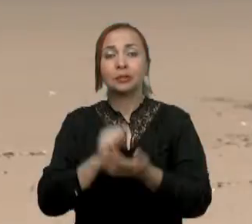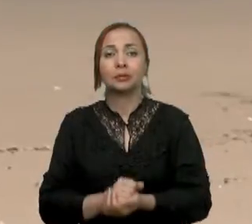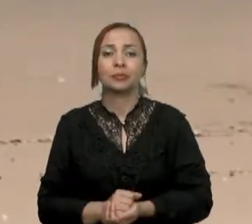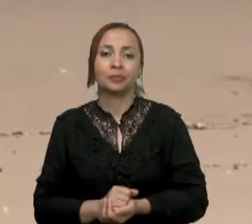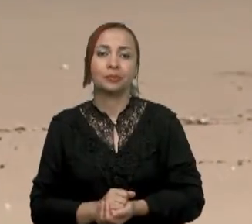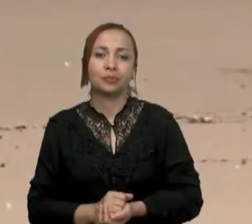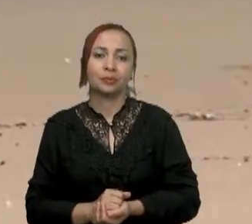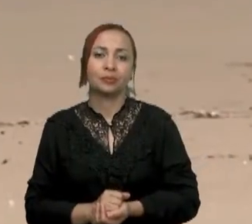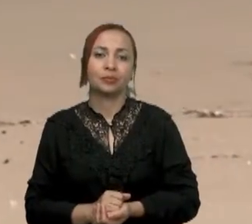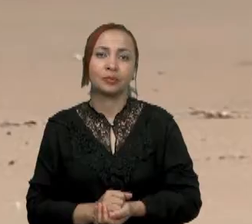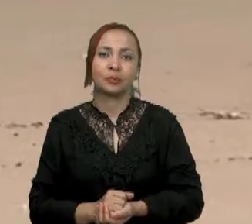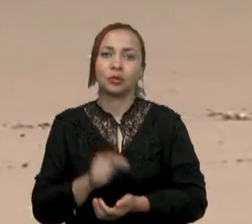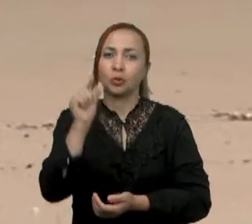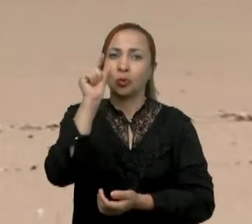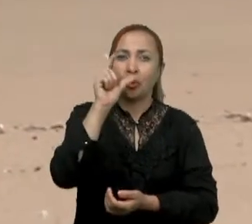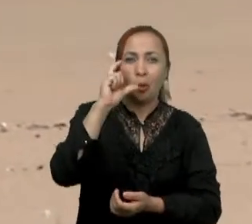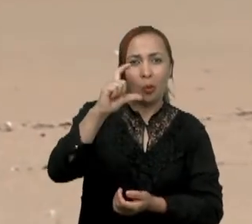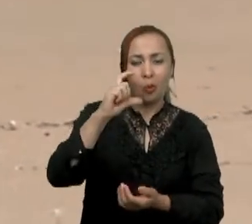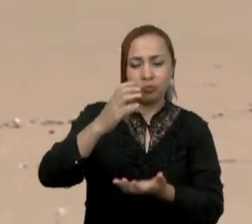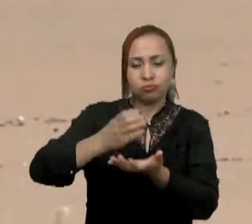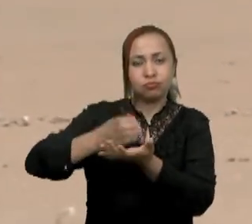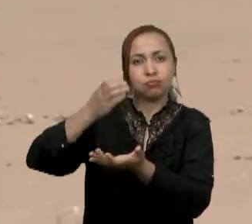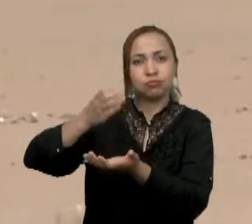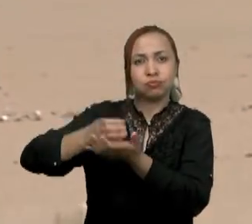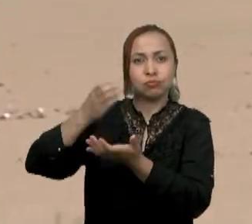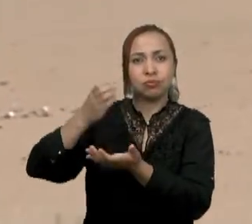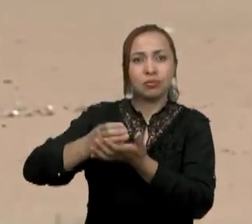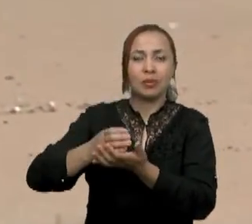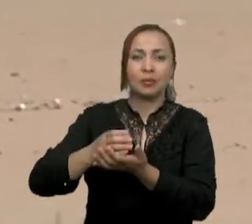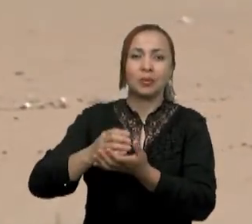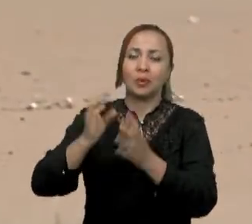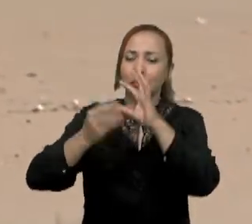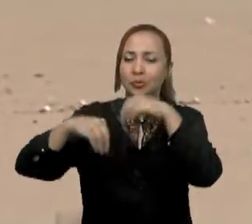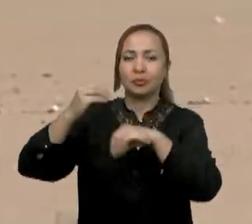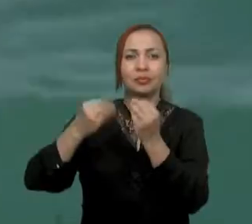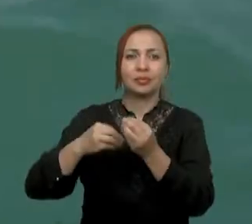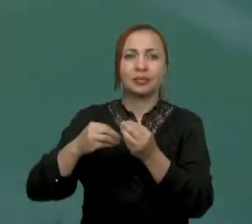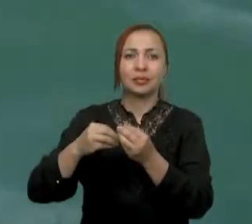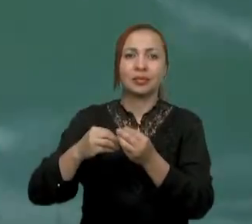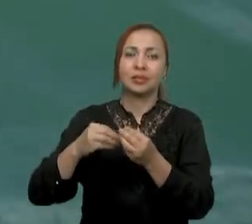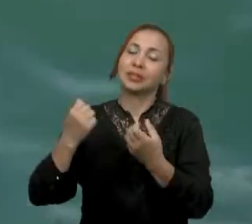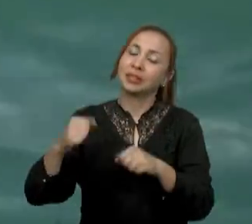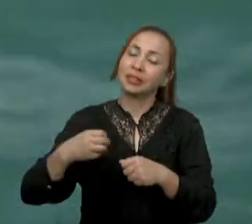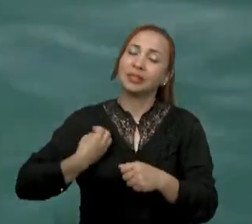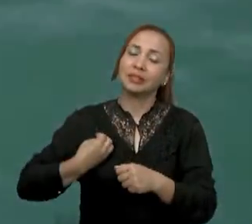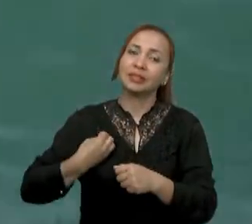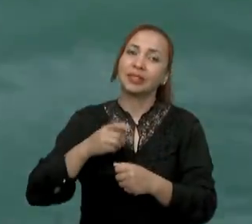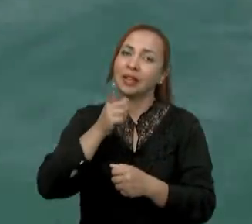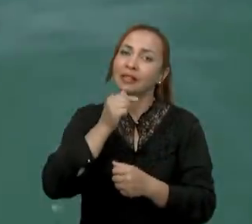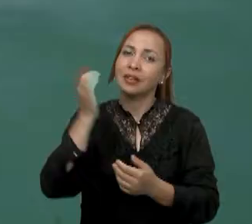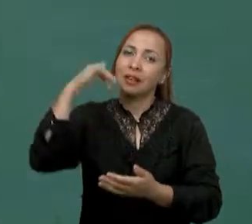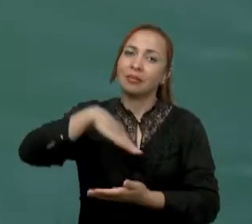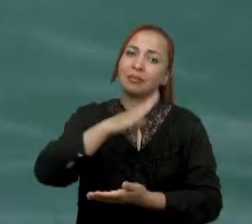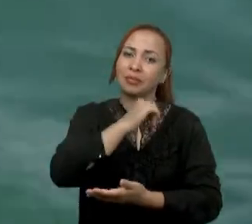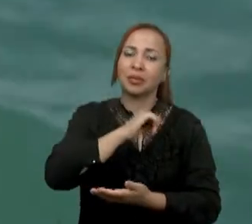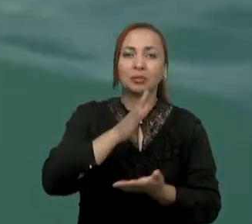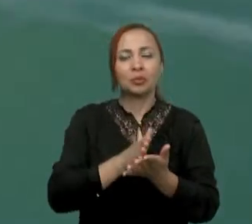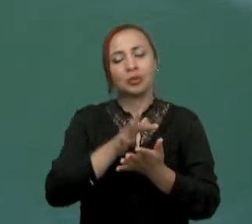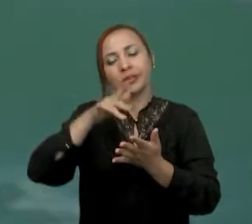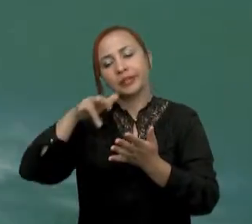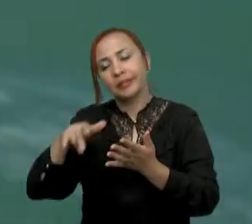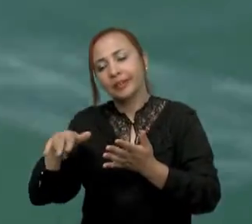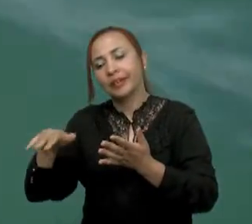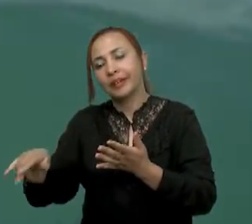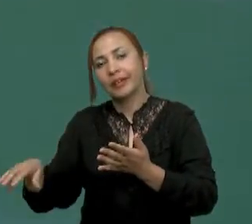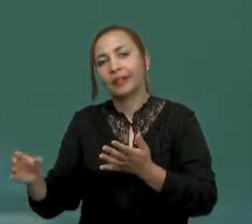acontecendo um copinho de plástico que tá na orla da Beira Mar ele pode adentrar no mar e com o passar do